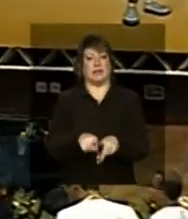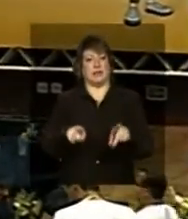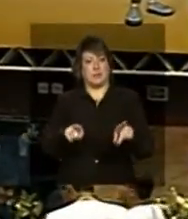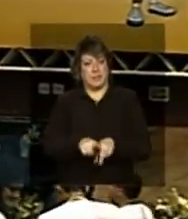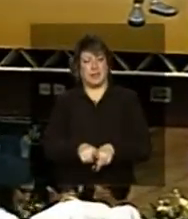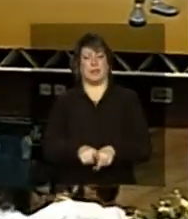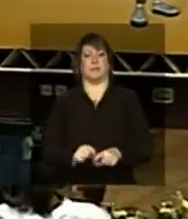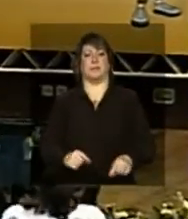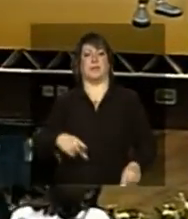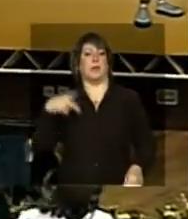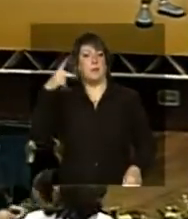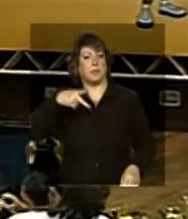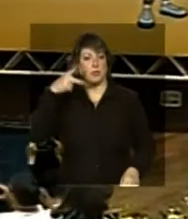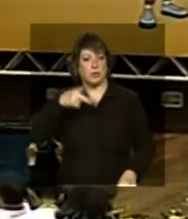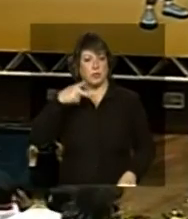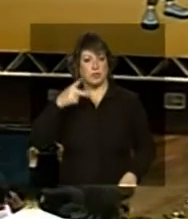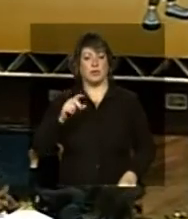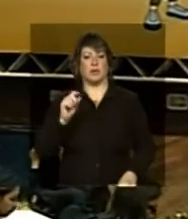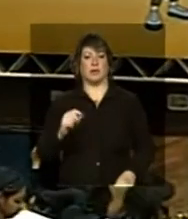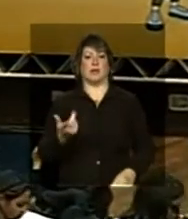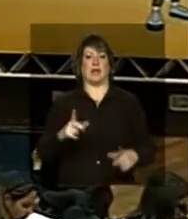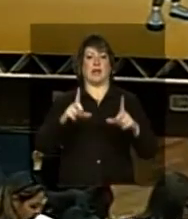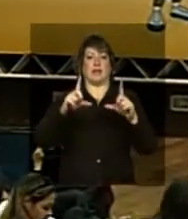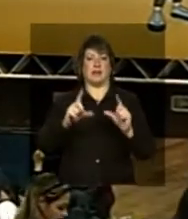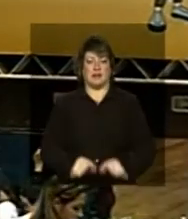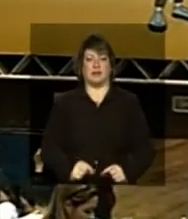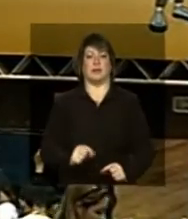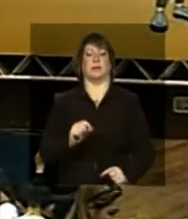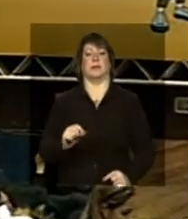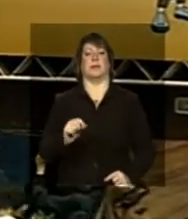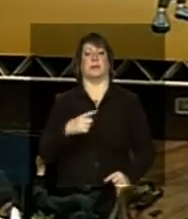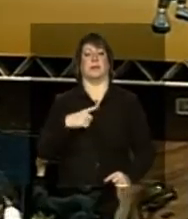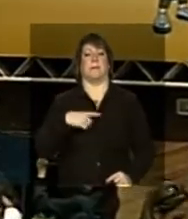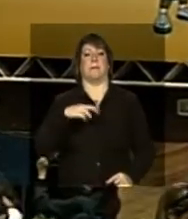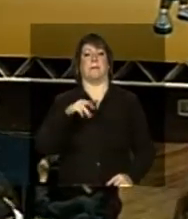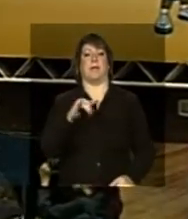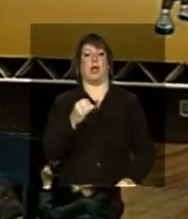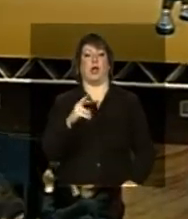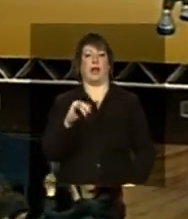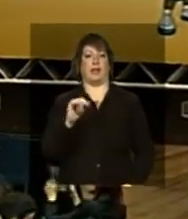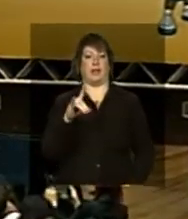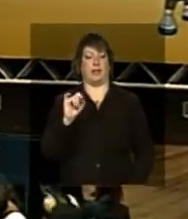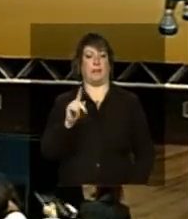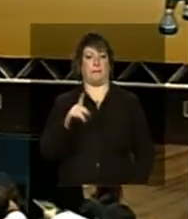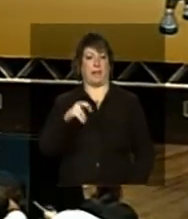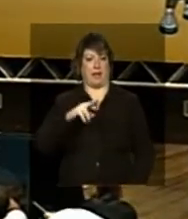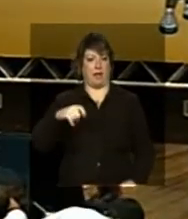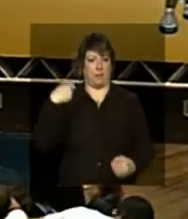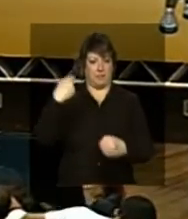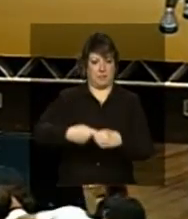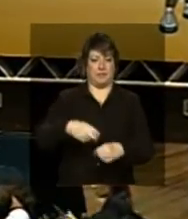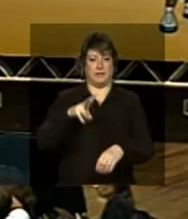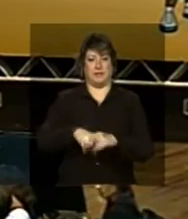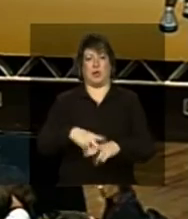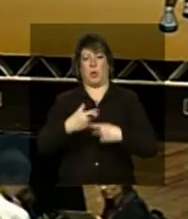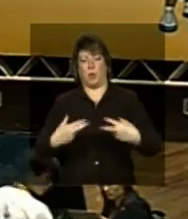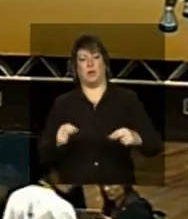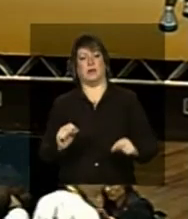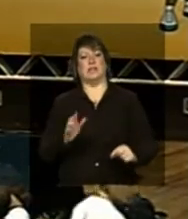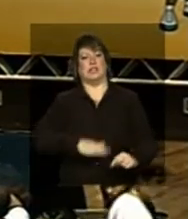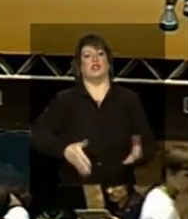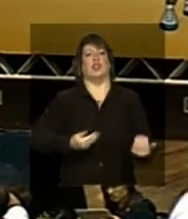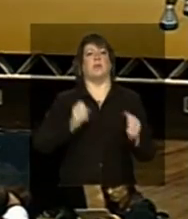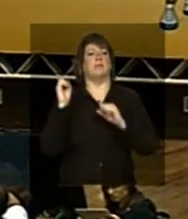à política da redução da maioridade penal. 22 anos afirmando os direitos das